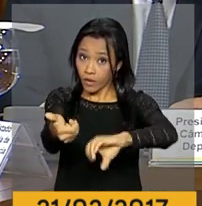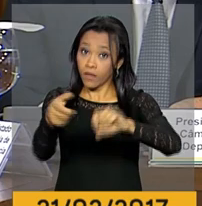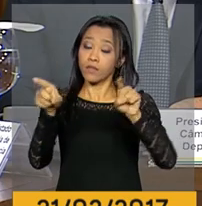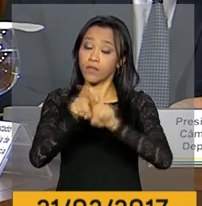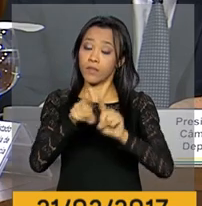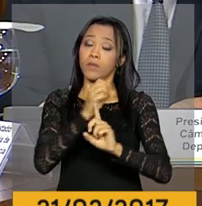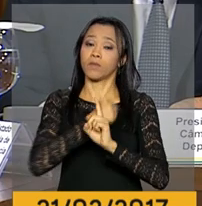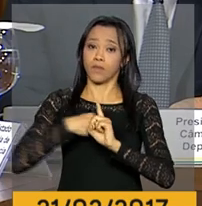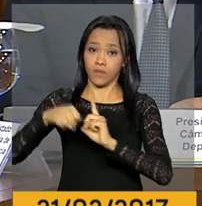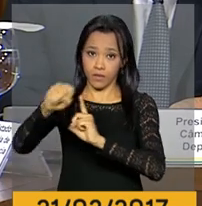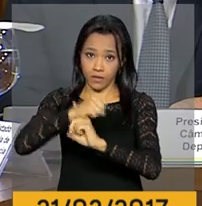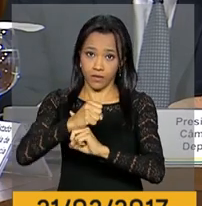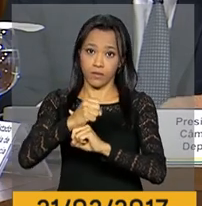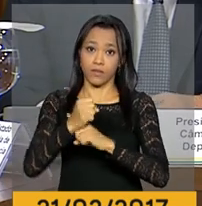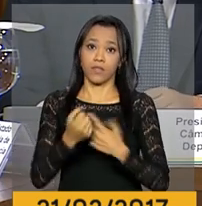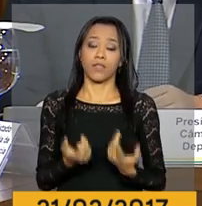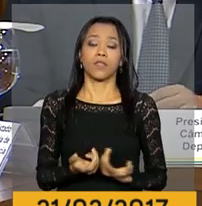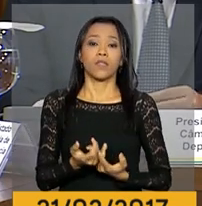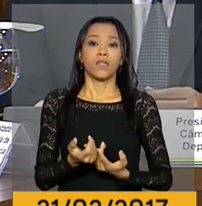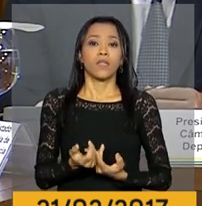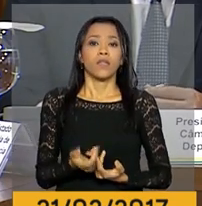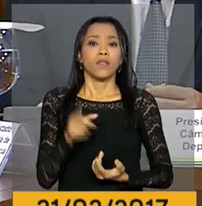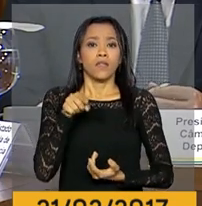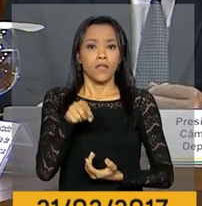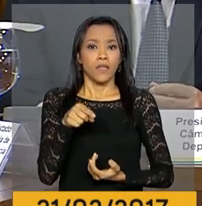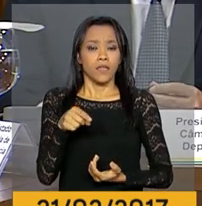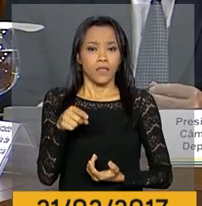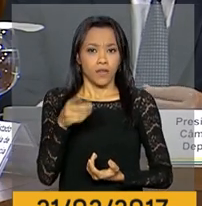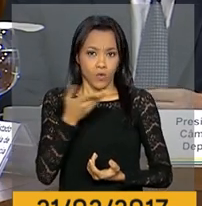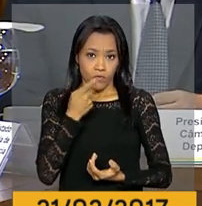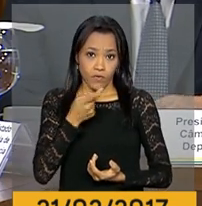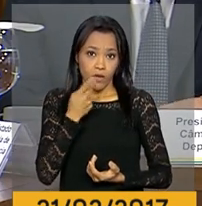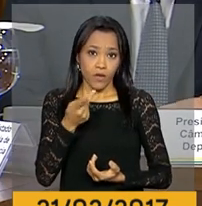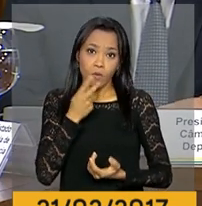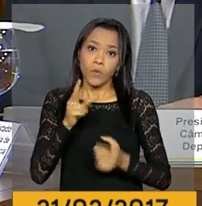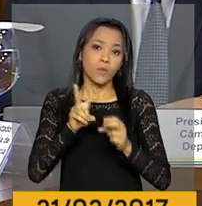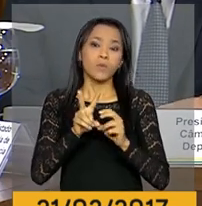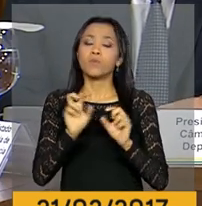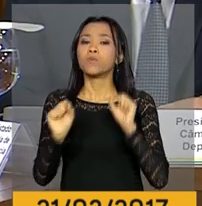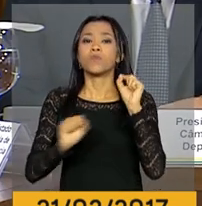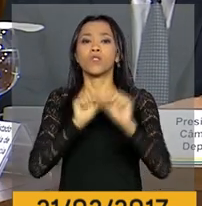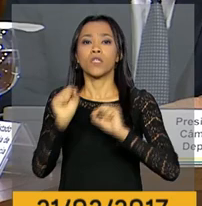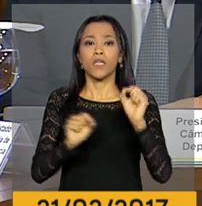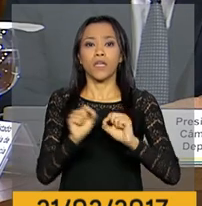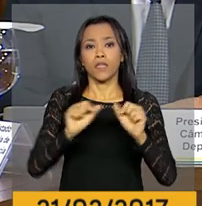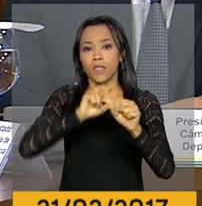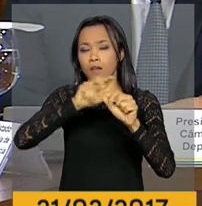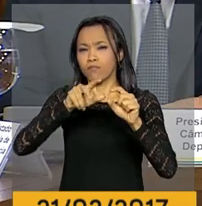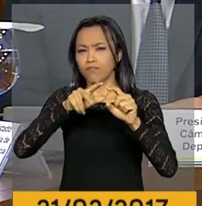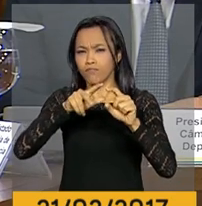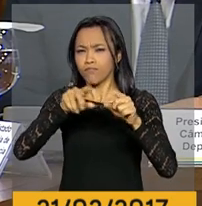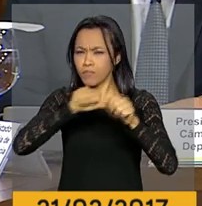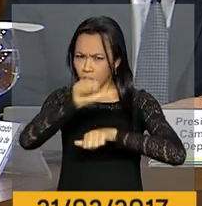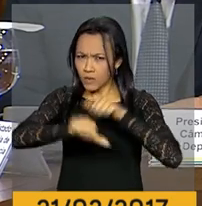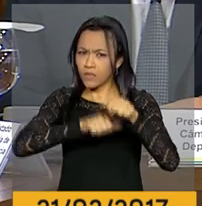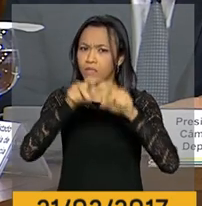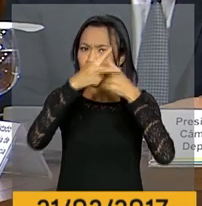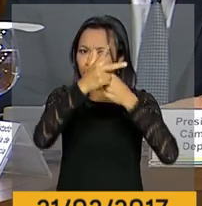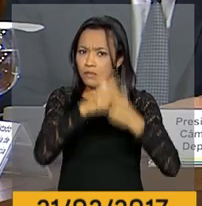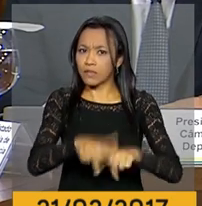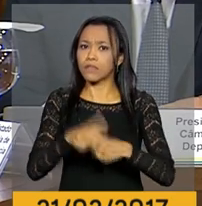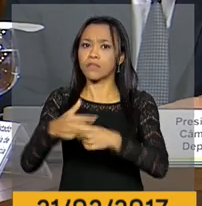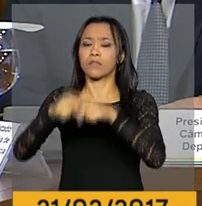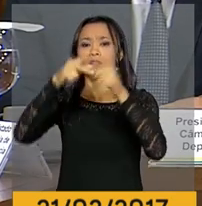penso até que no tópico da da modernização eh trabalhista tem impressão que